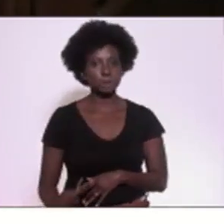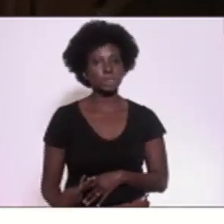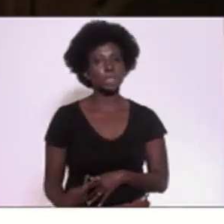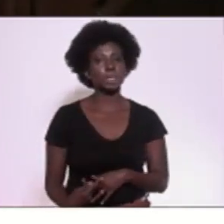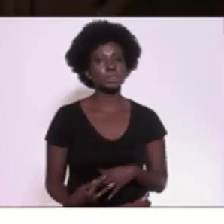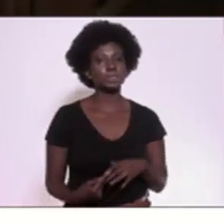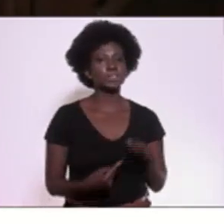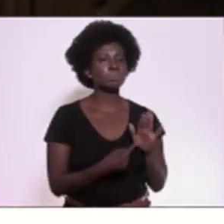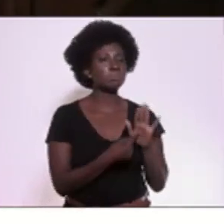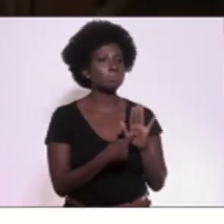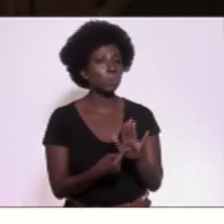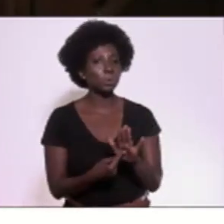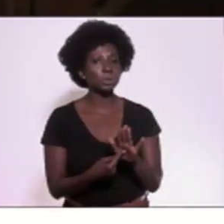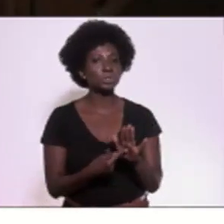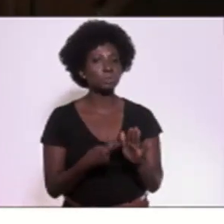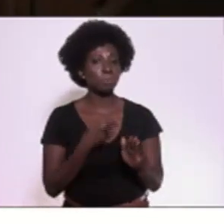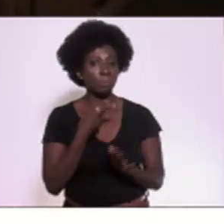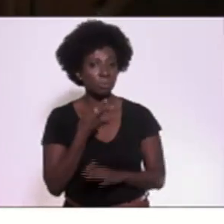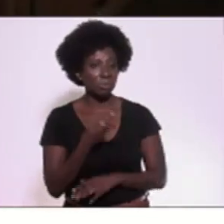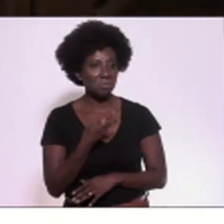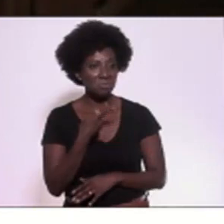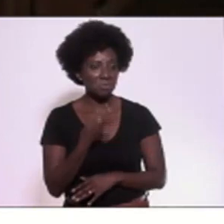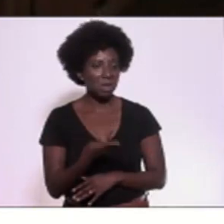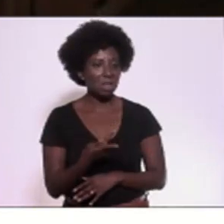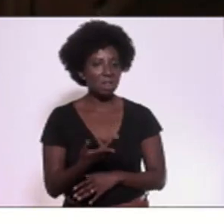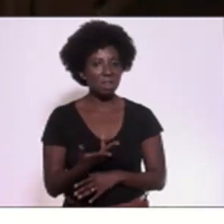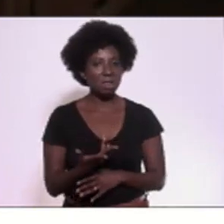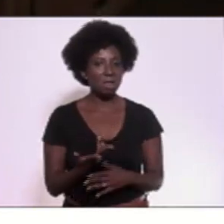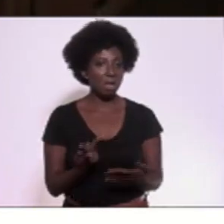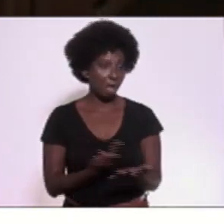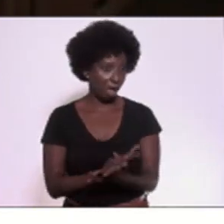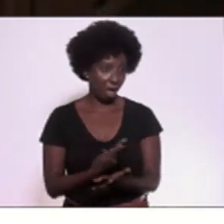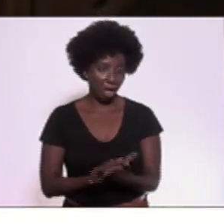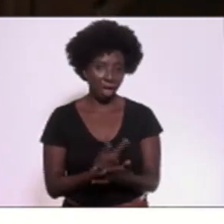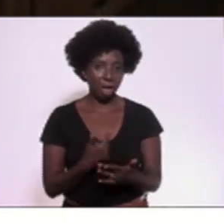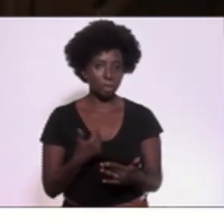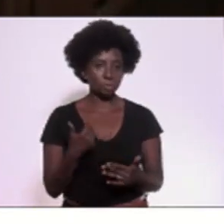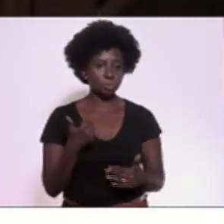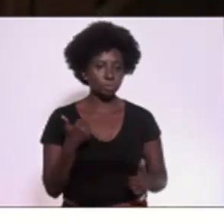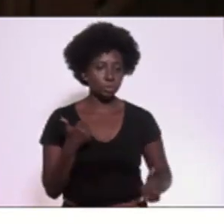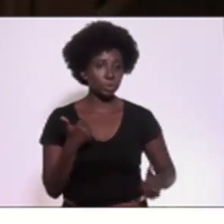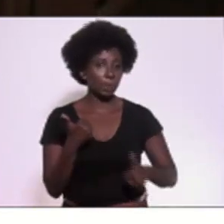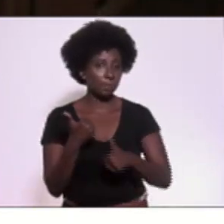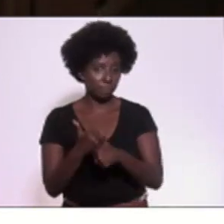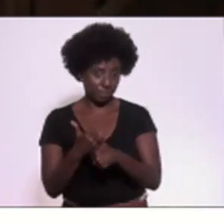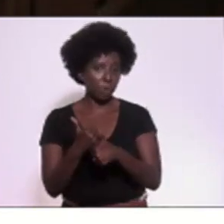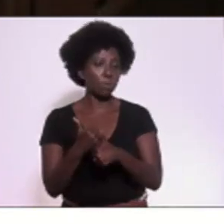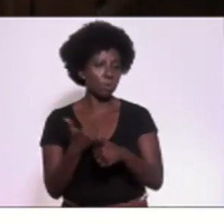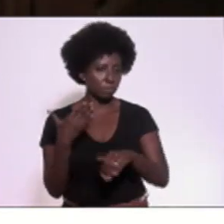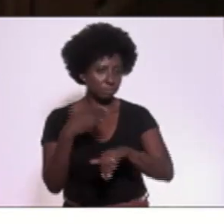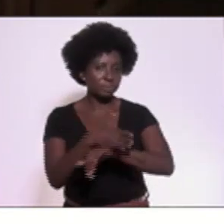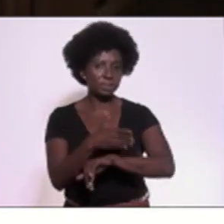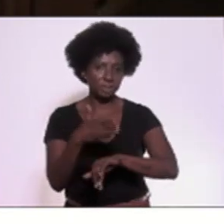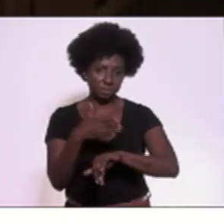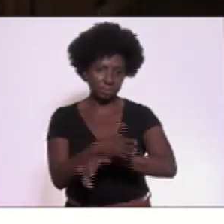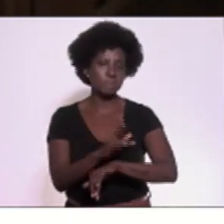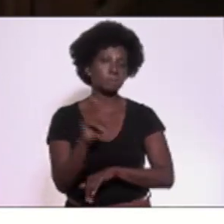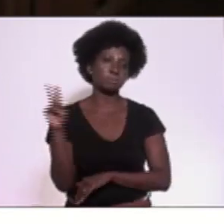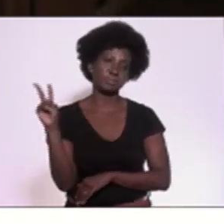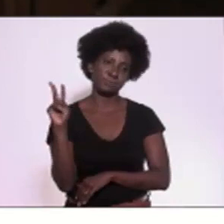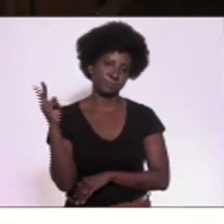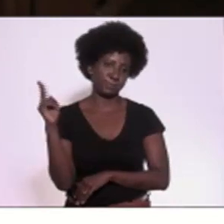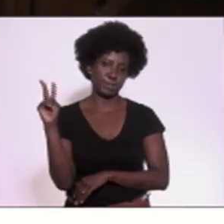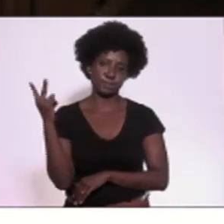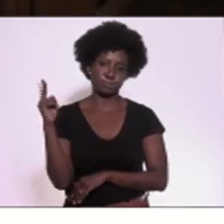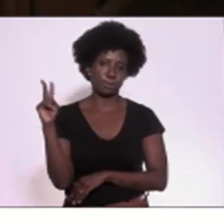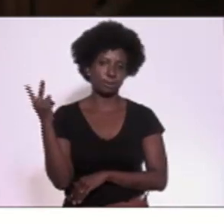trazer uma fala extremamente absurda de apoio à invasão da Embaixada da Venezuela.